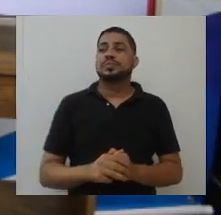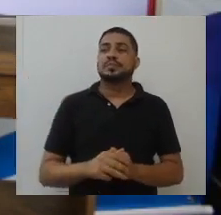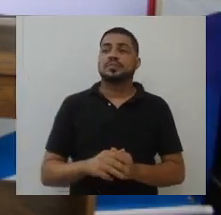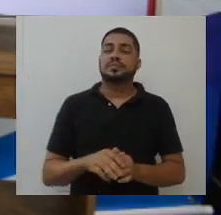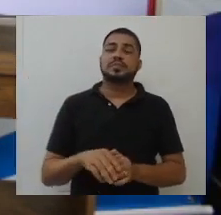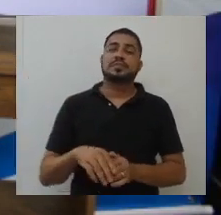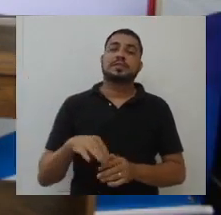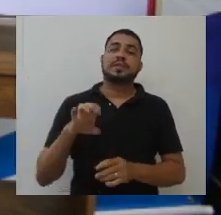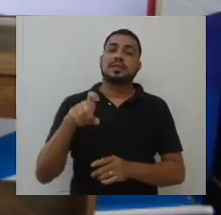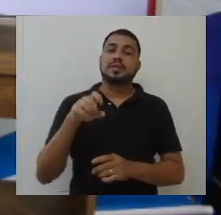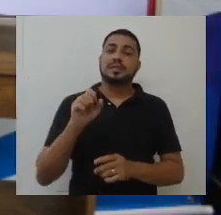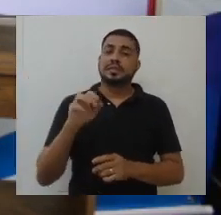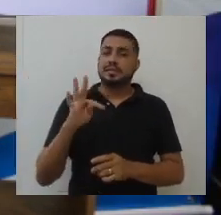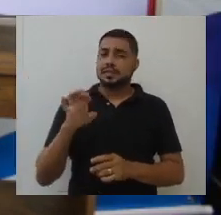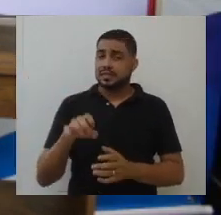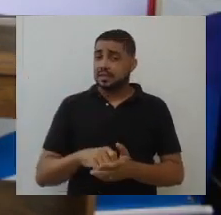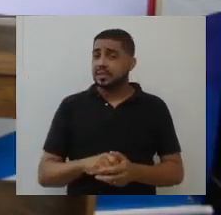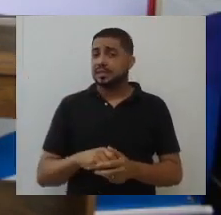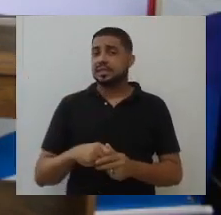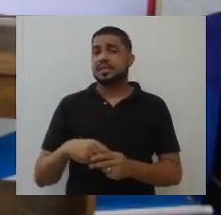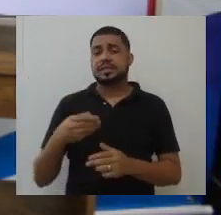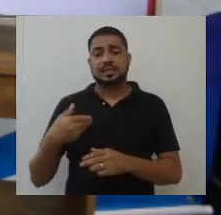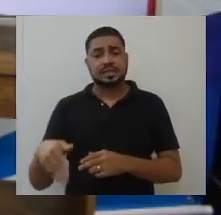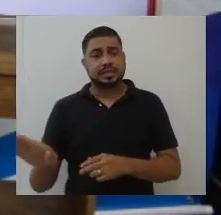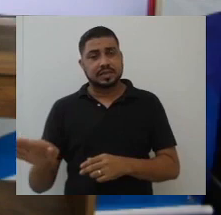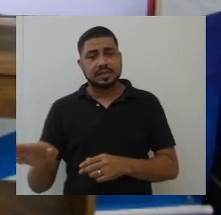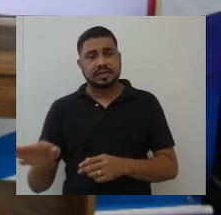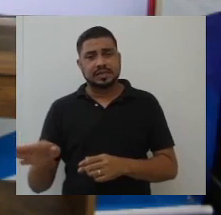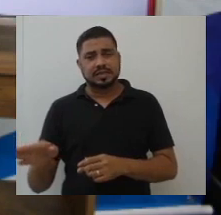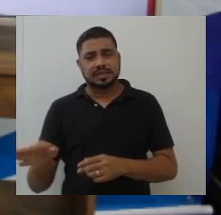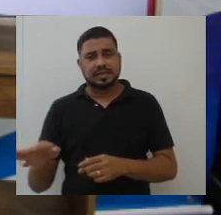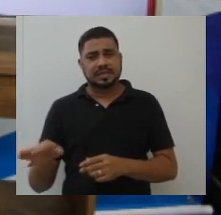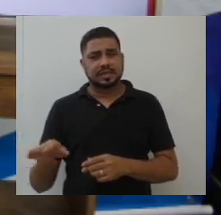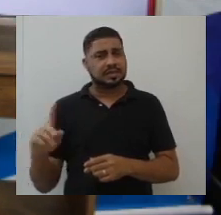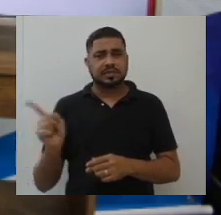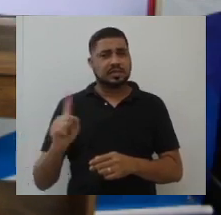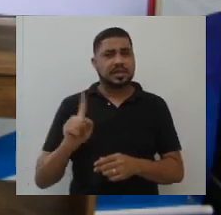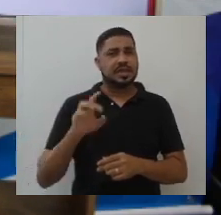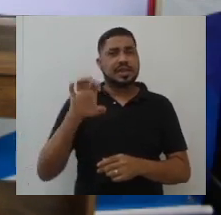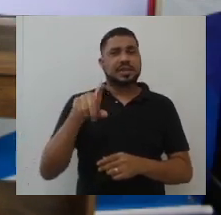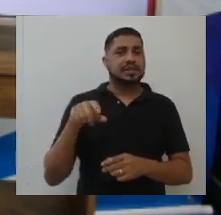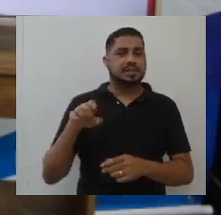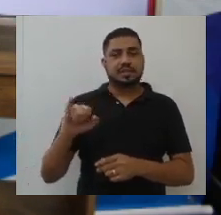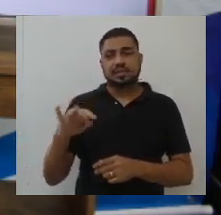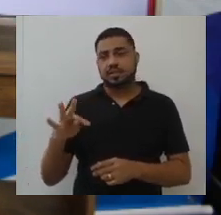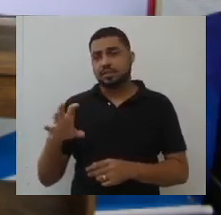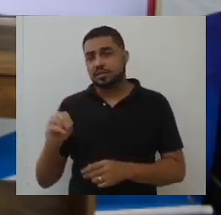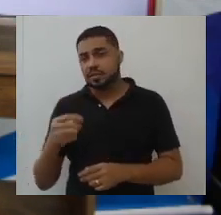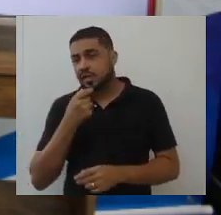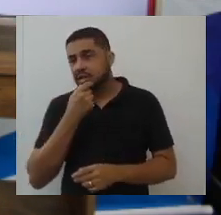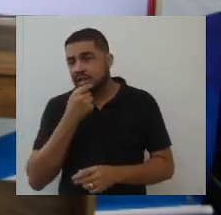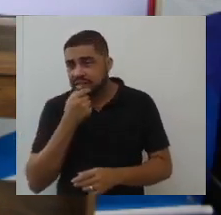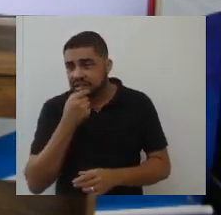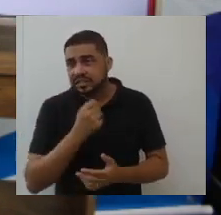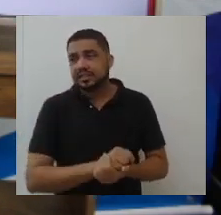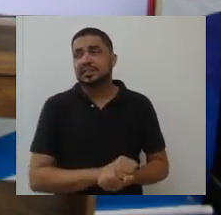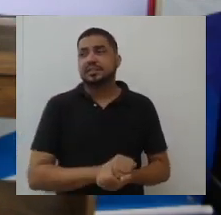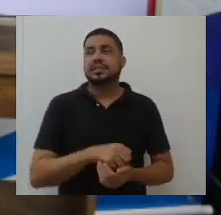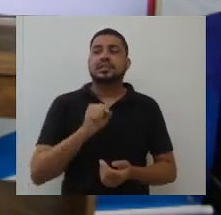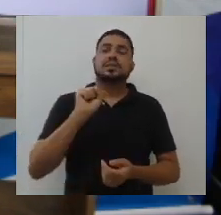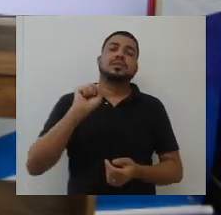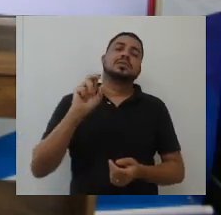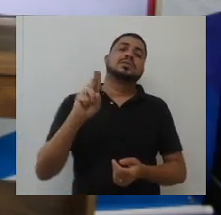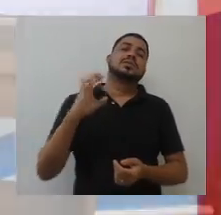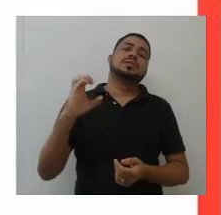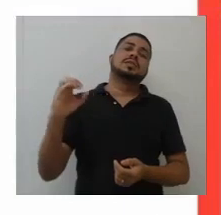Ok? Exit. Exit, saída. Não significa êxito. Porque êxito em inglês vai ser